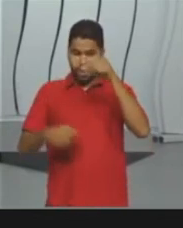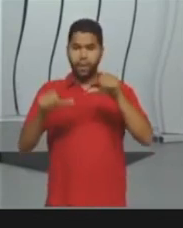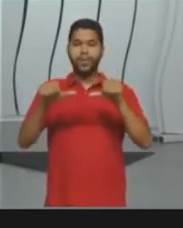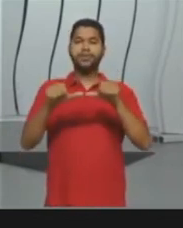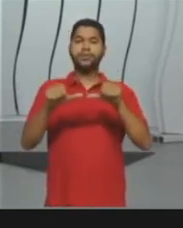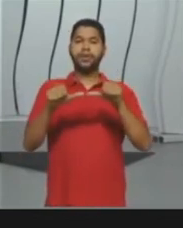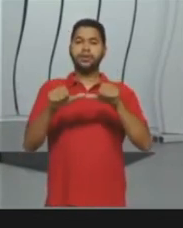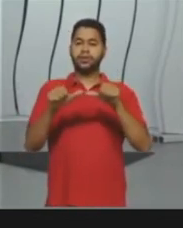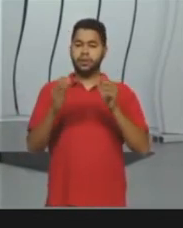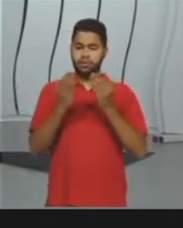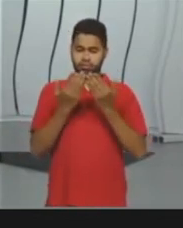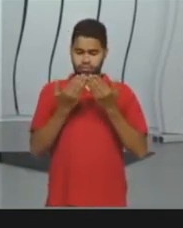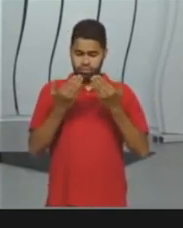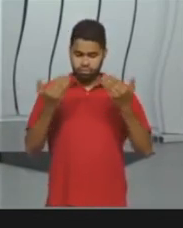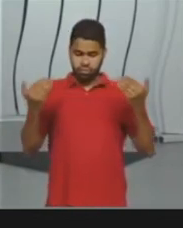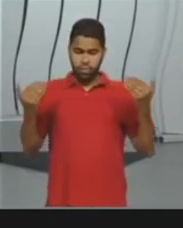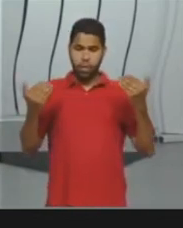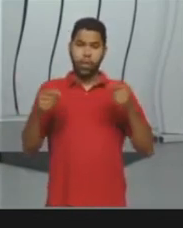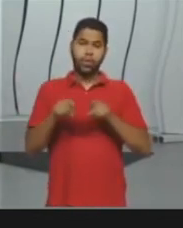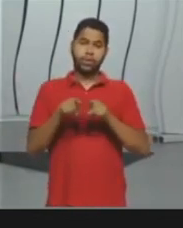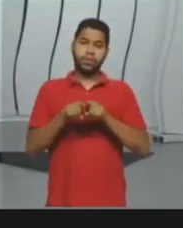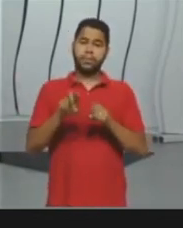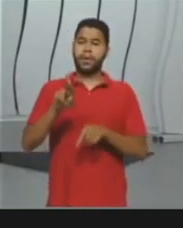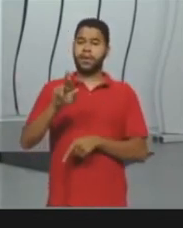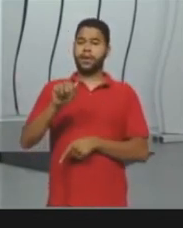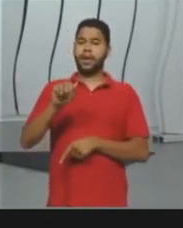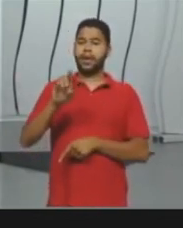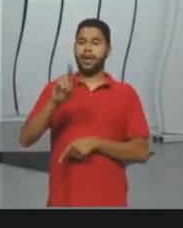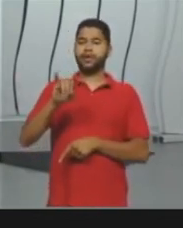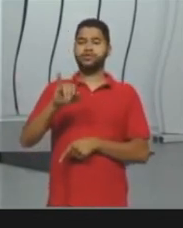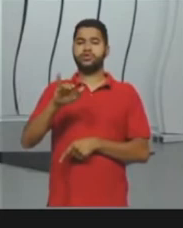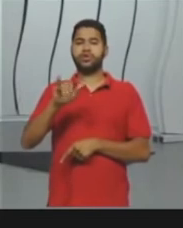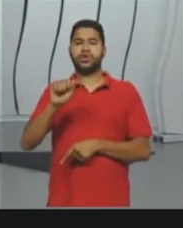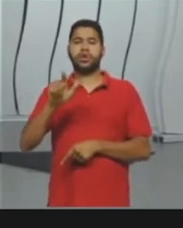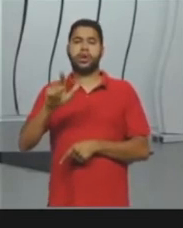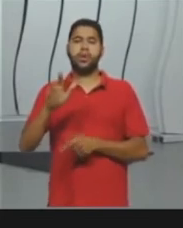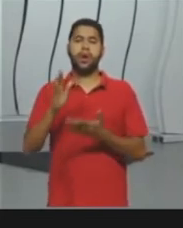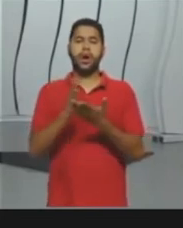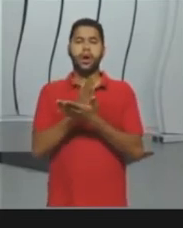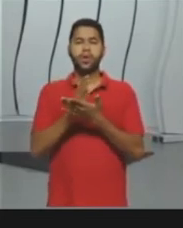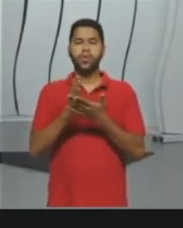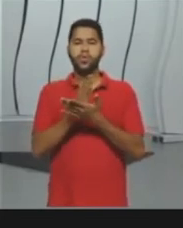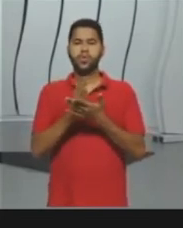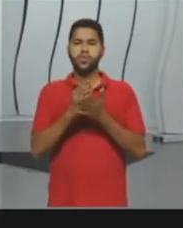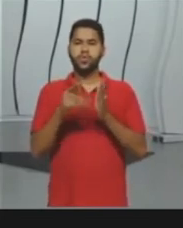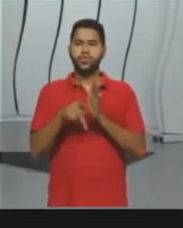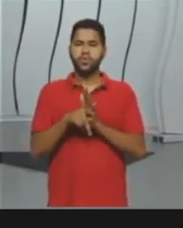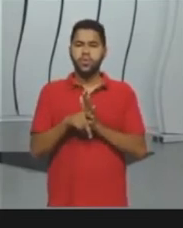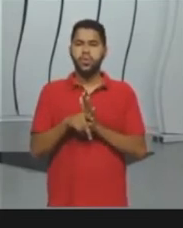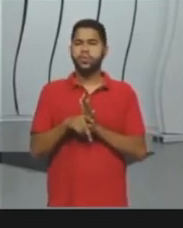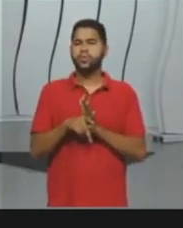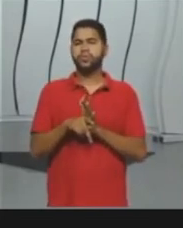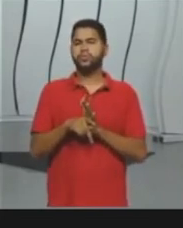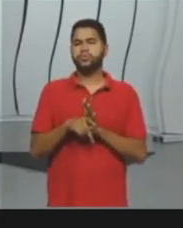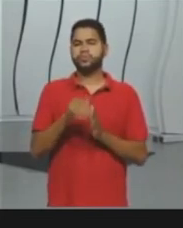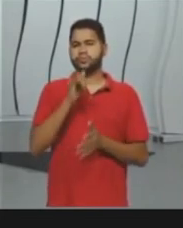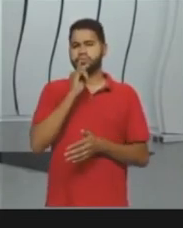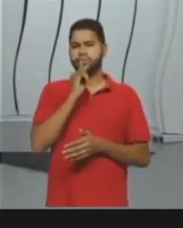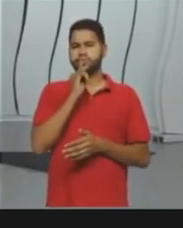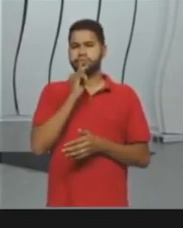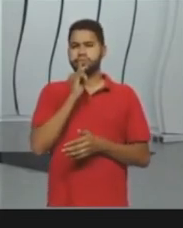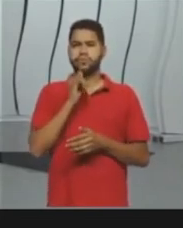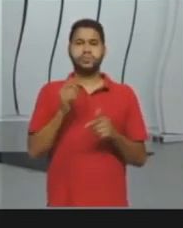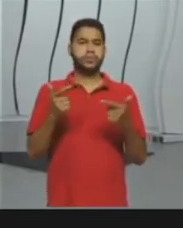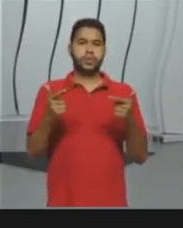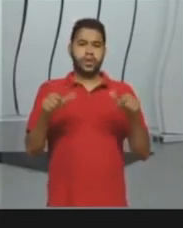bilateral. Ou posso ter uma simetria radial, que são alguns organismos que eles não vão